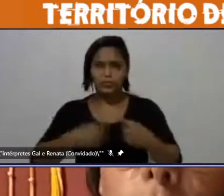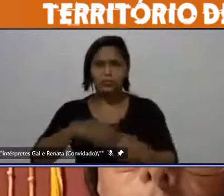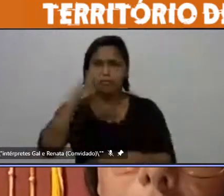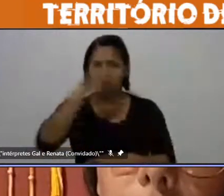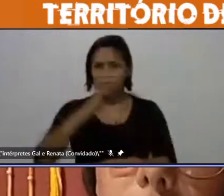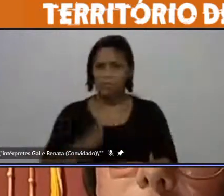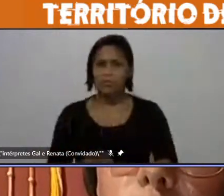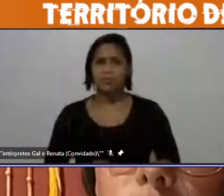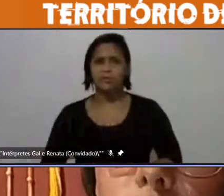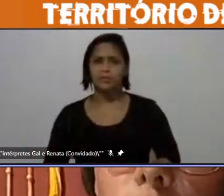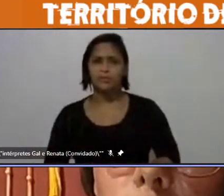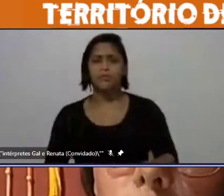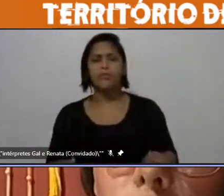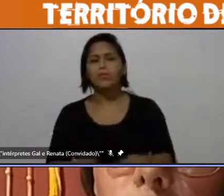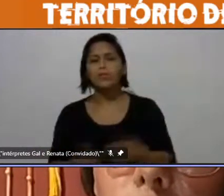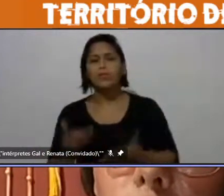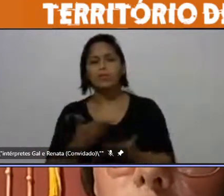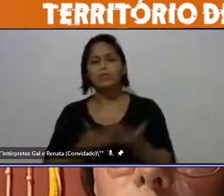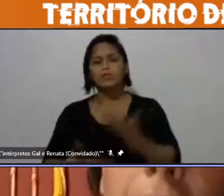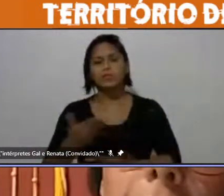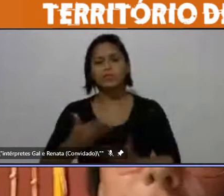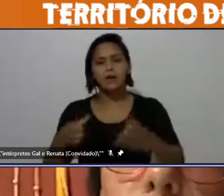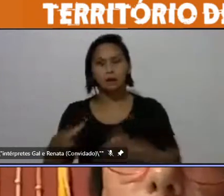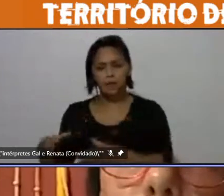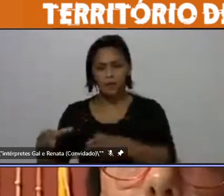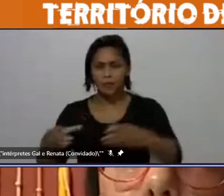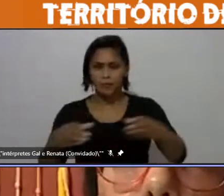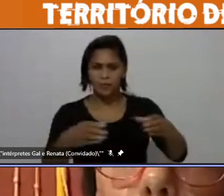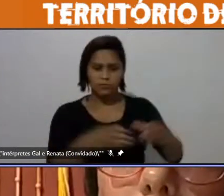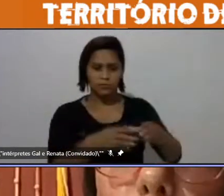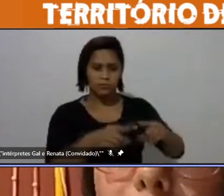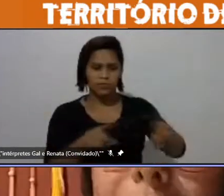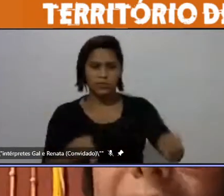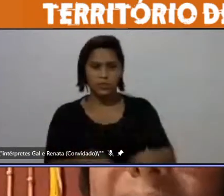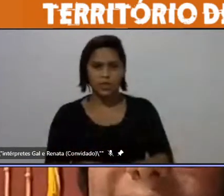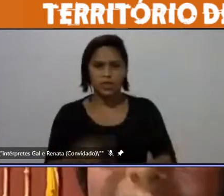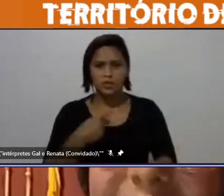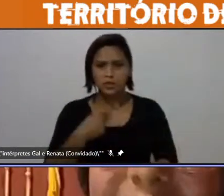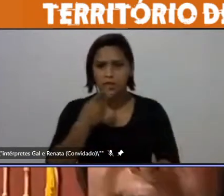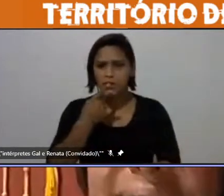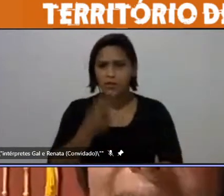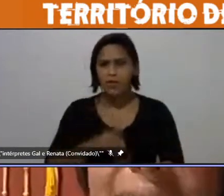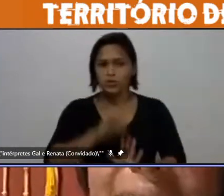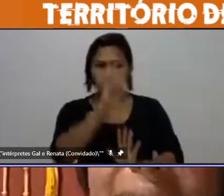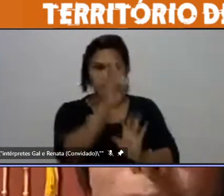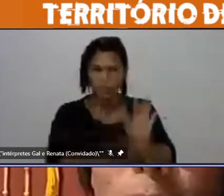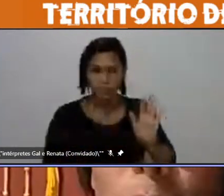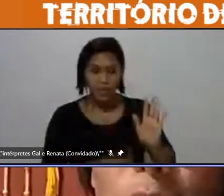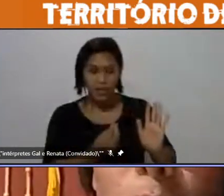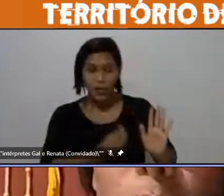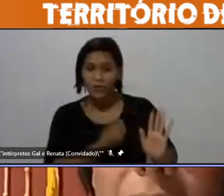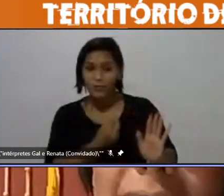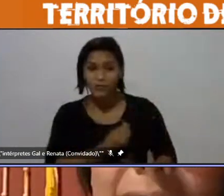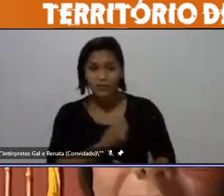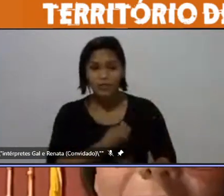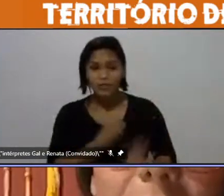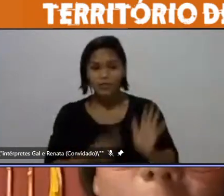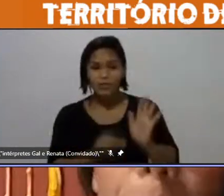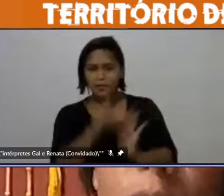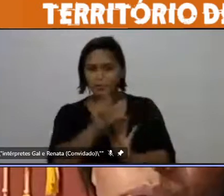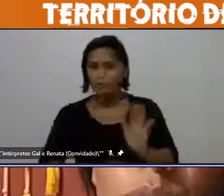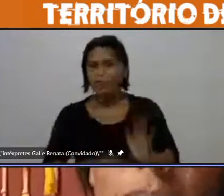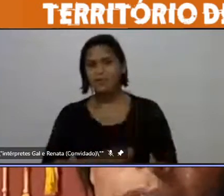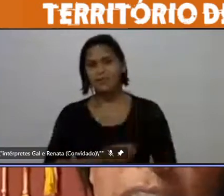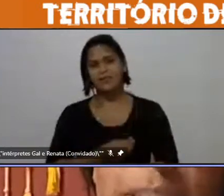mesma coisa em relação aos territórios, né? A gente está falando do direito à existência, né, que os movimentos